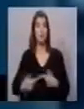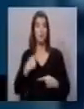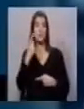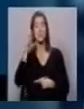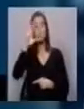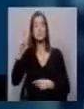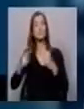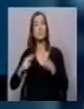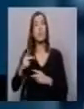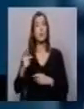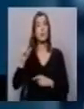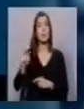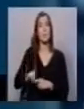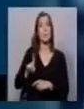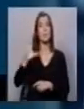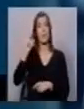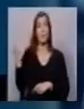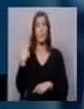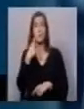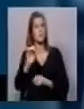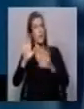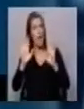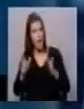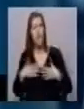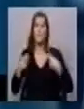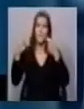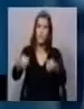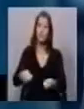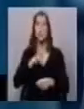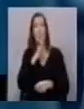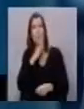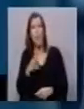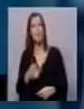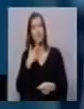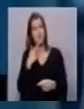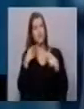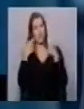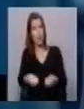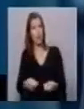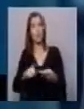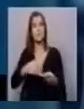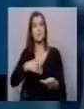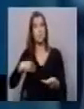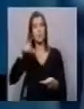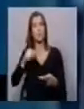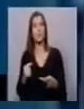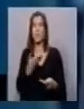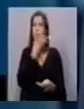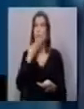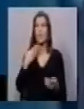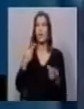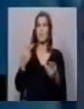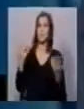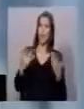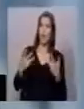Primeiro-Ministro há pouco diziam claramente vamos investir na ferrovia, como nunca se investiu, e a saúde vai ter as contas equilibradas. Pois, mas é que